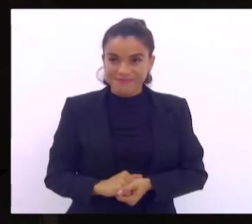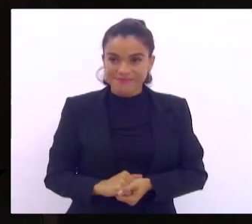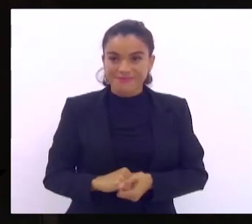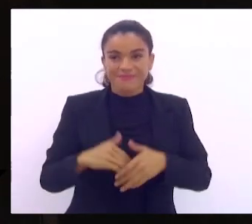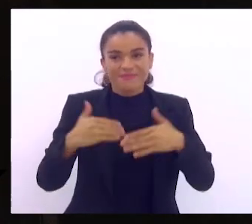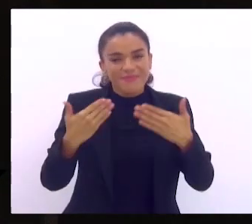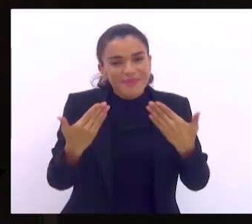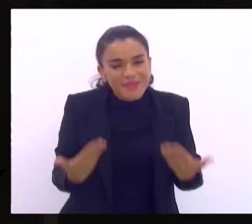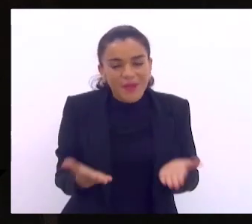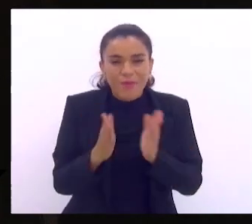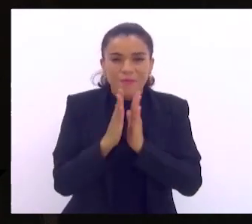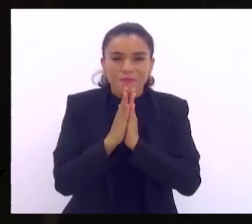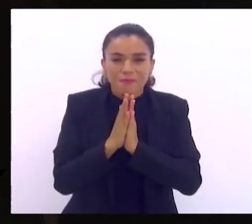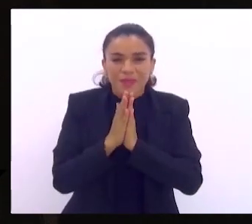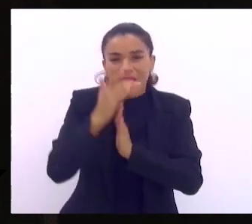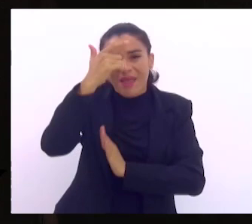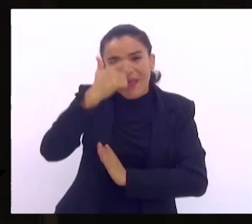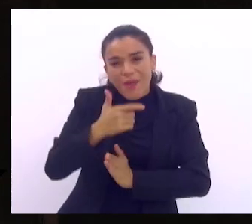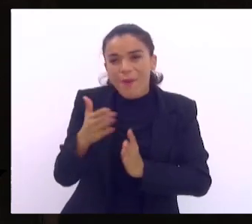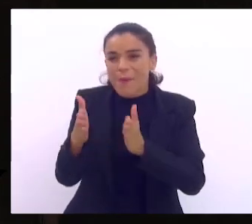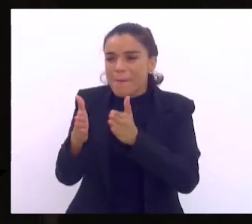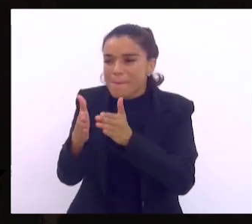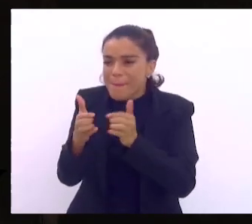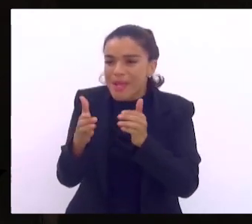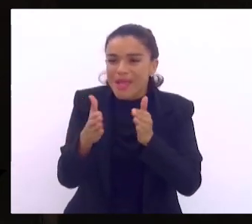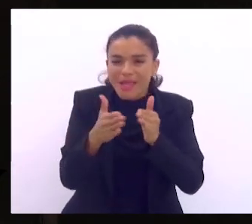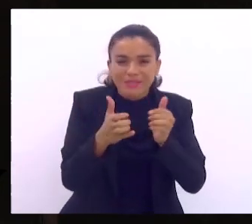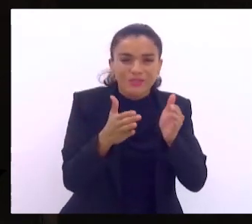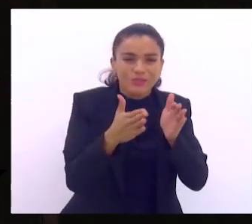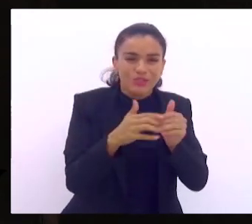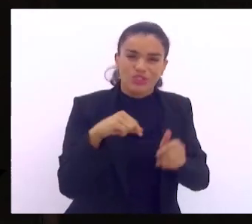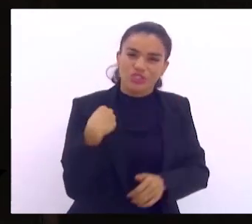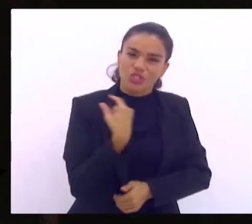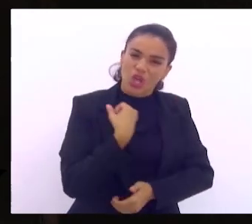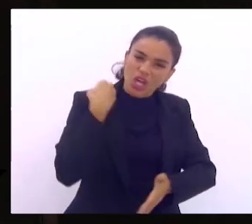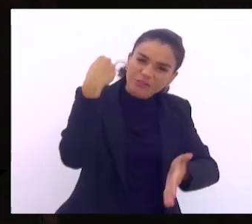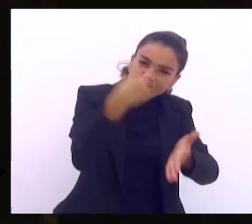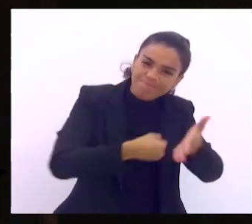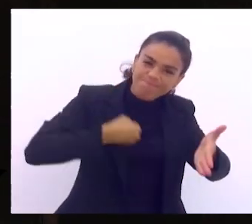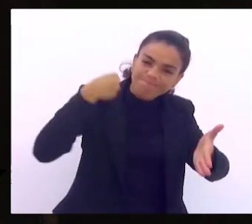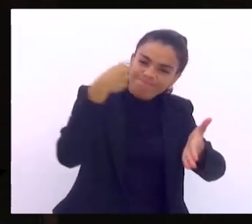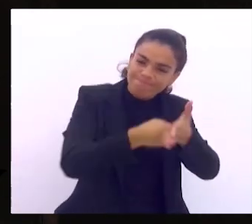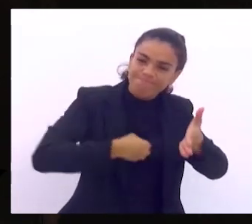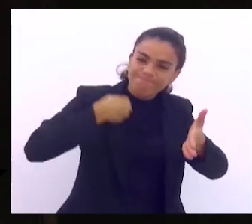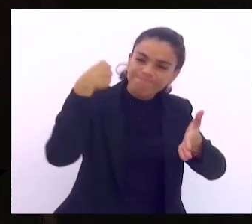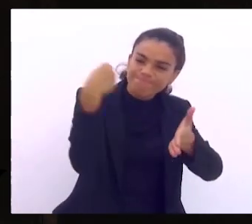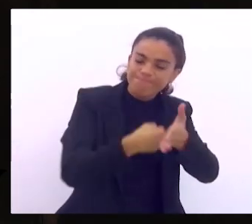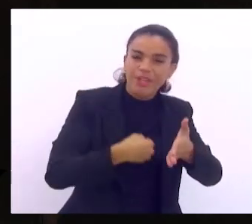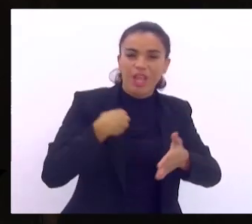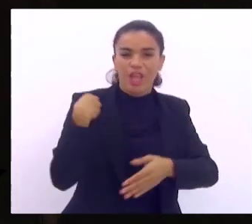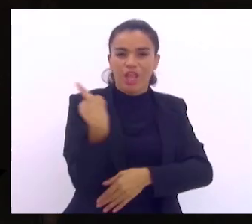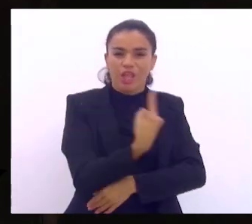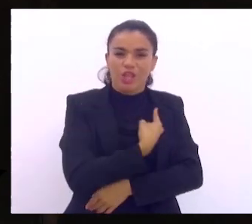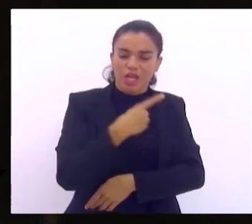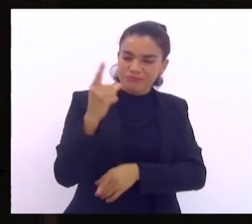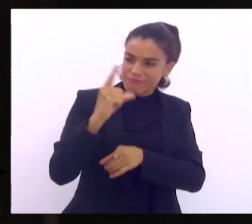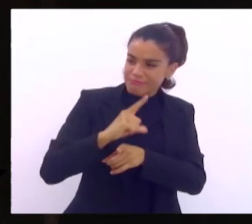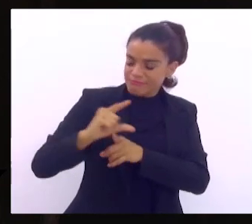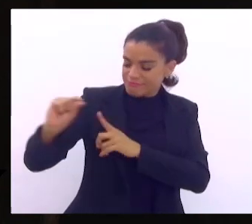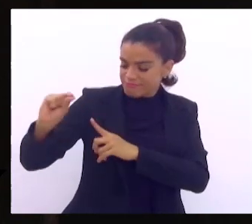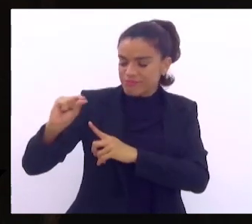Então, eu peço que lutemos por essas pontes, que saiamos daqui